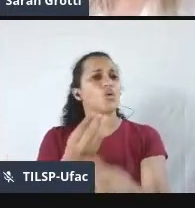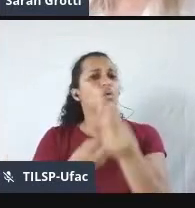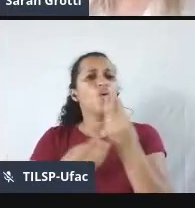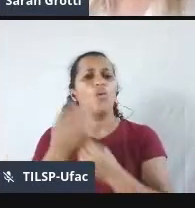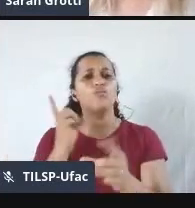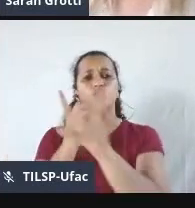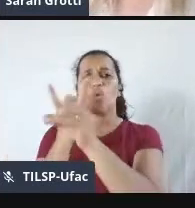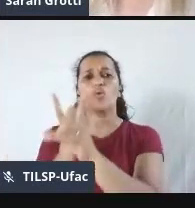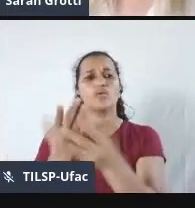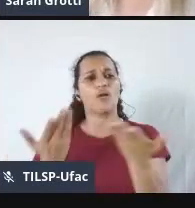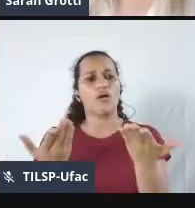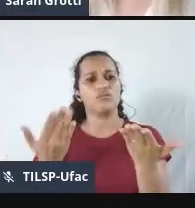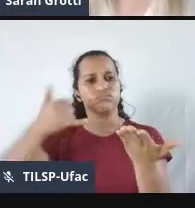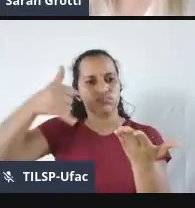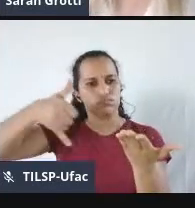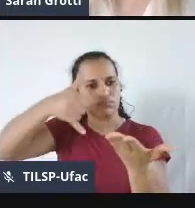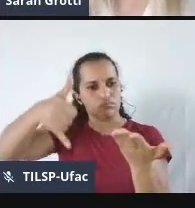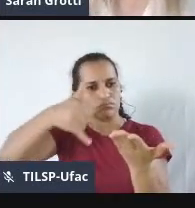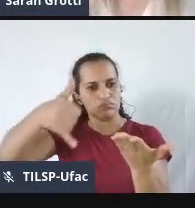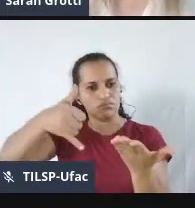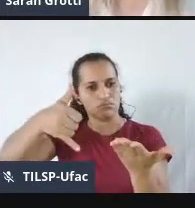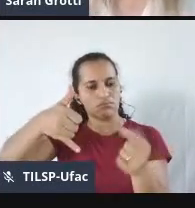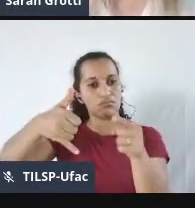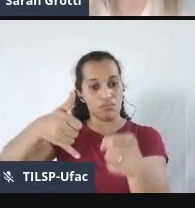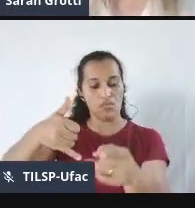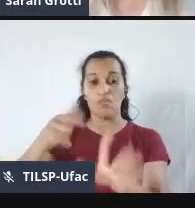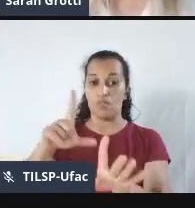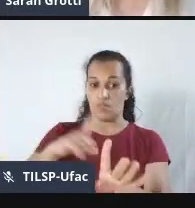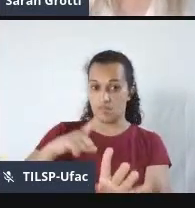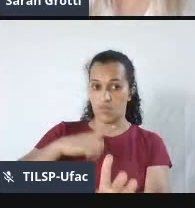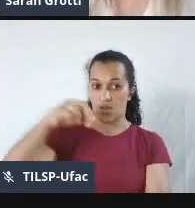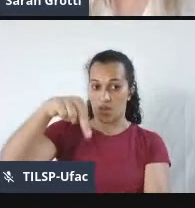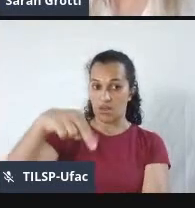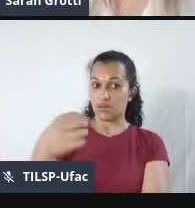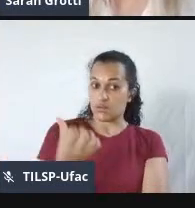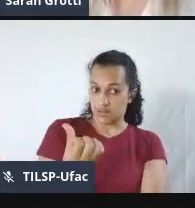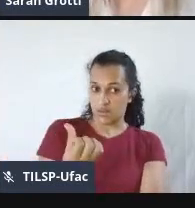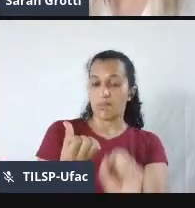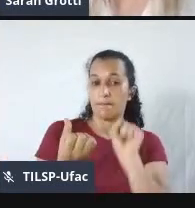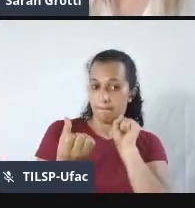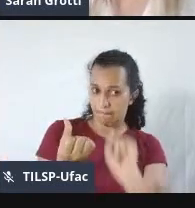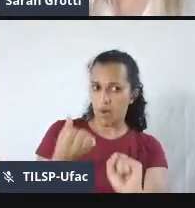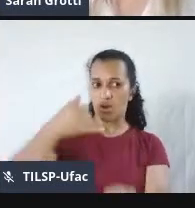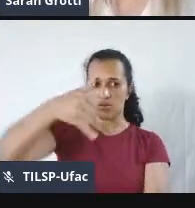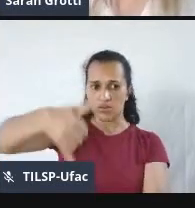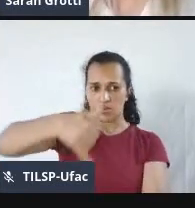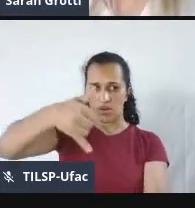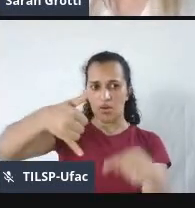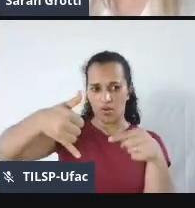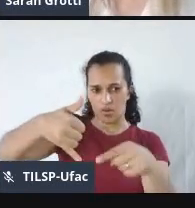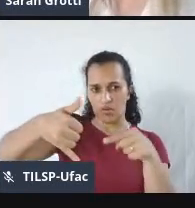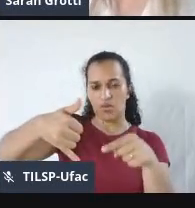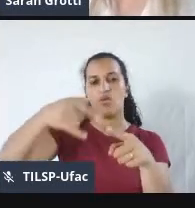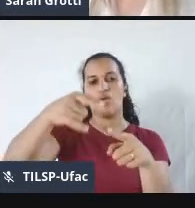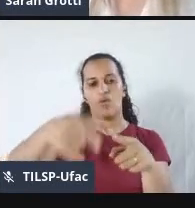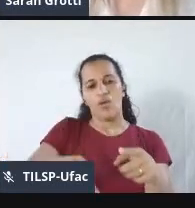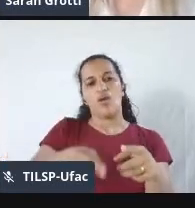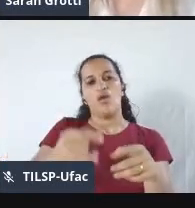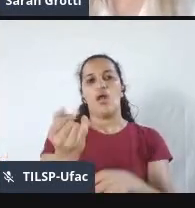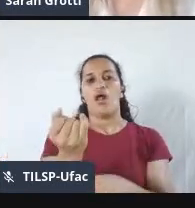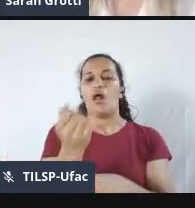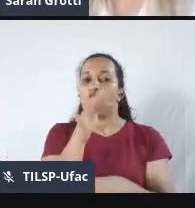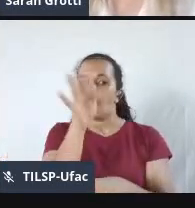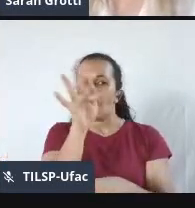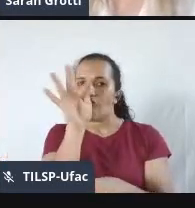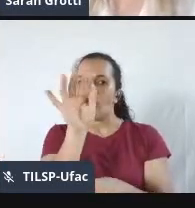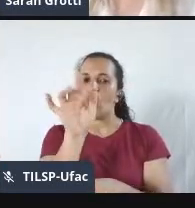esses óleos? Da série N6, a gente pode estar encontrando principalmente em girassol, milho,